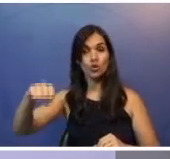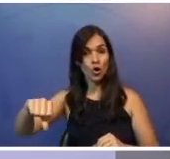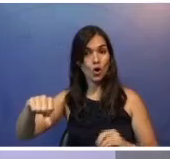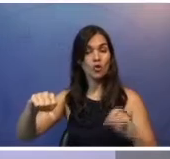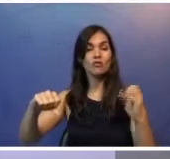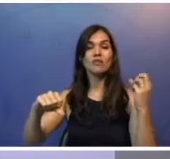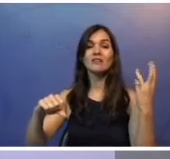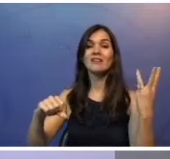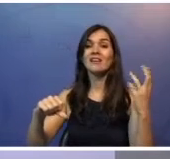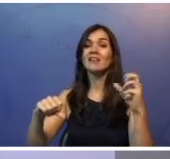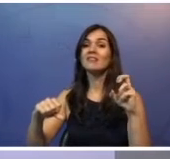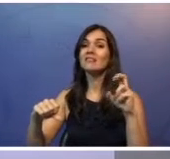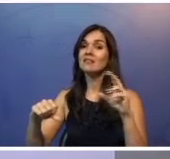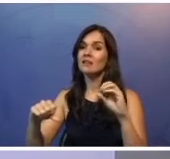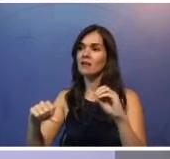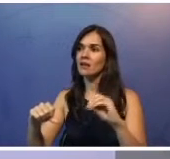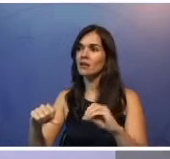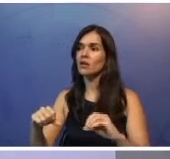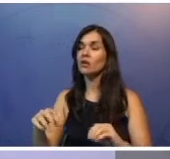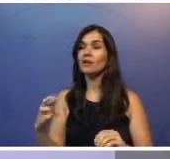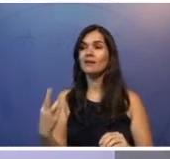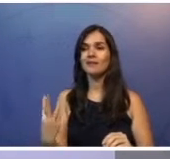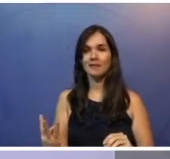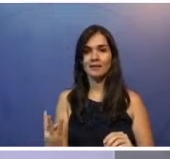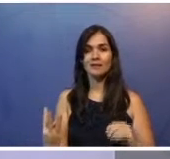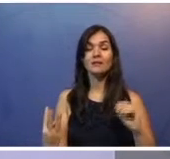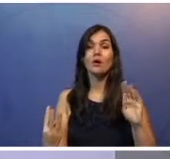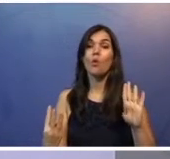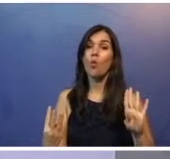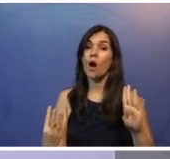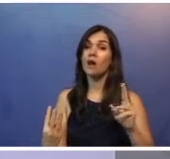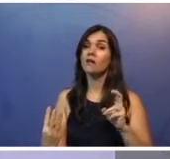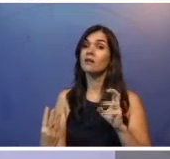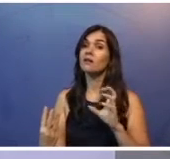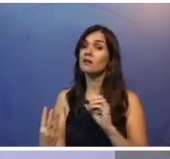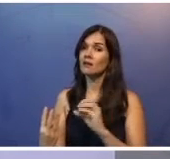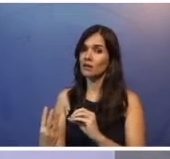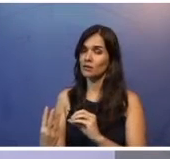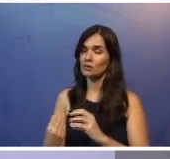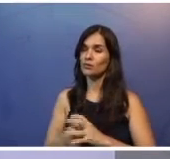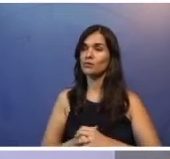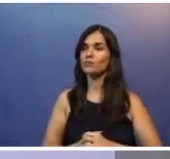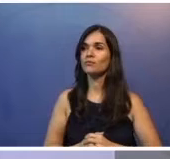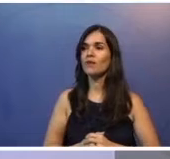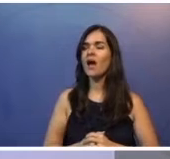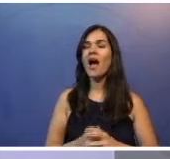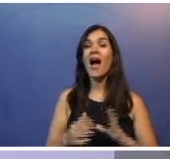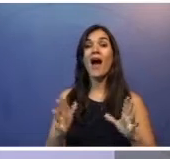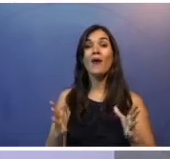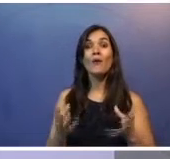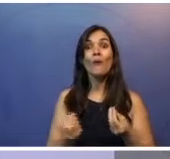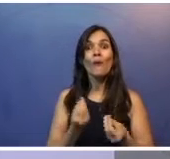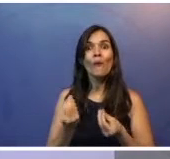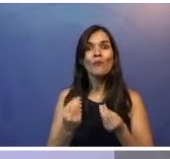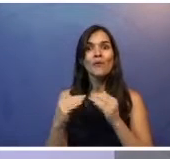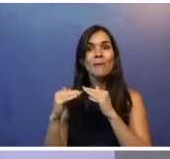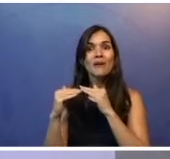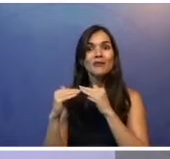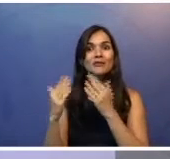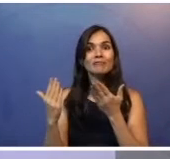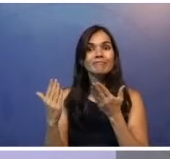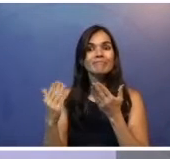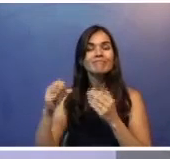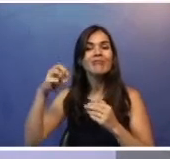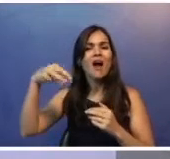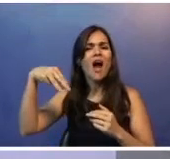3500 e apenas três que ganham 4.500 agora para fazer a média